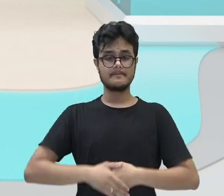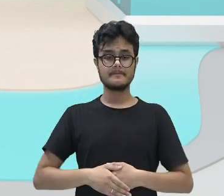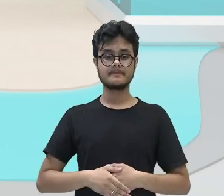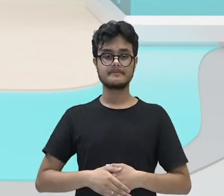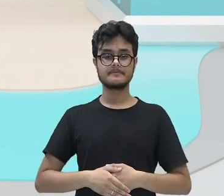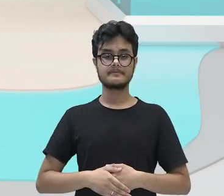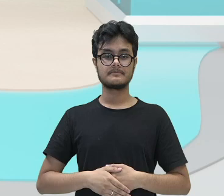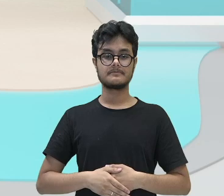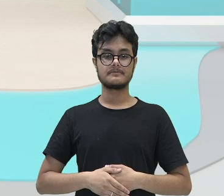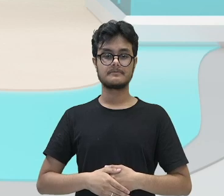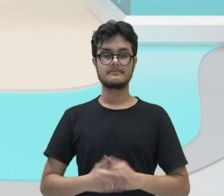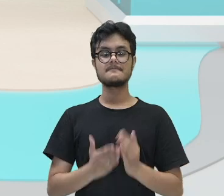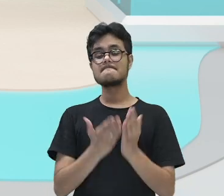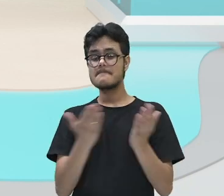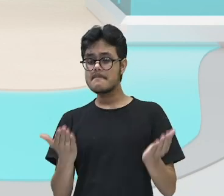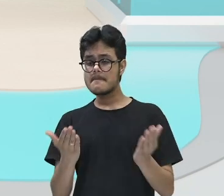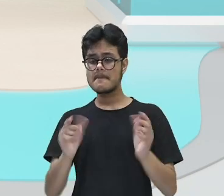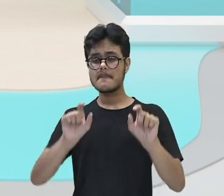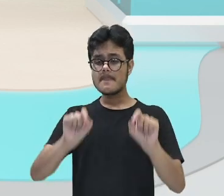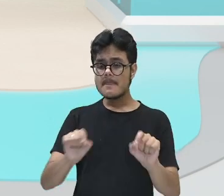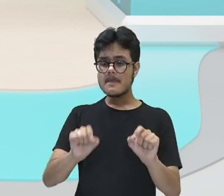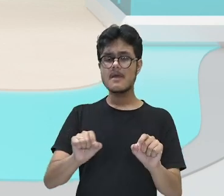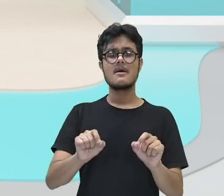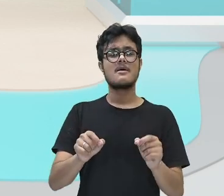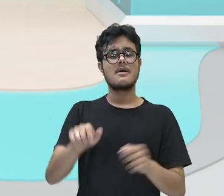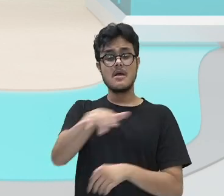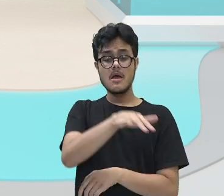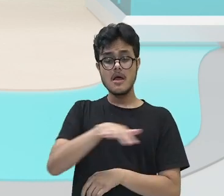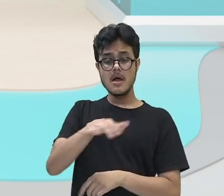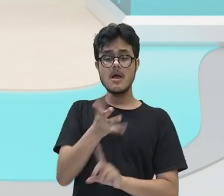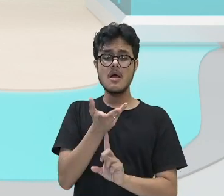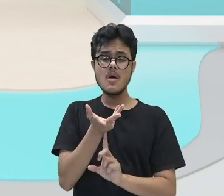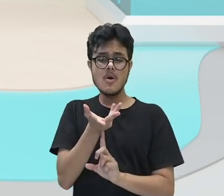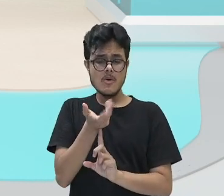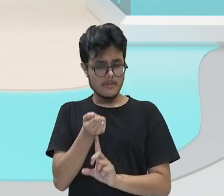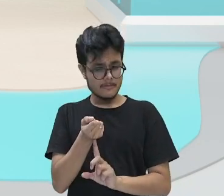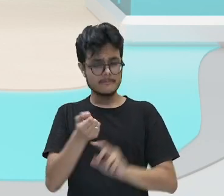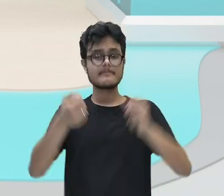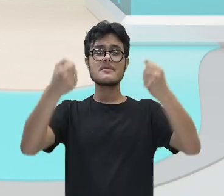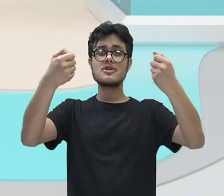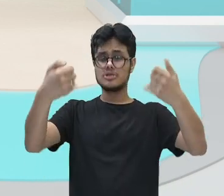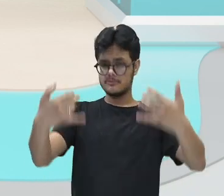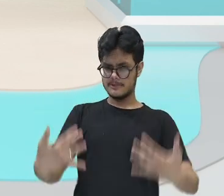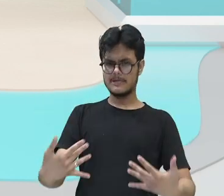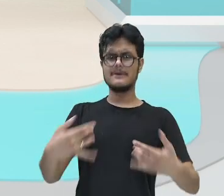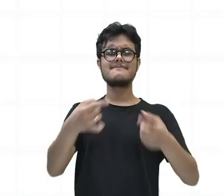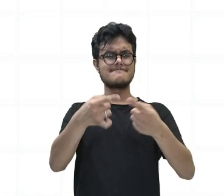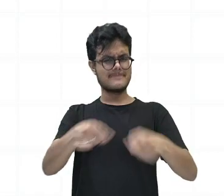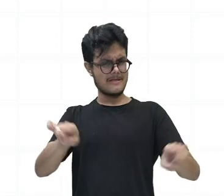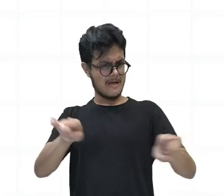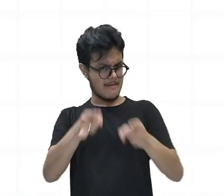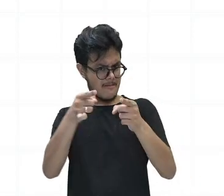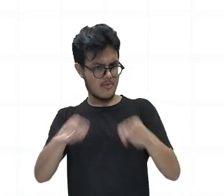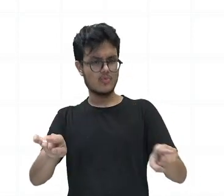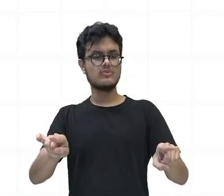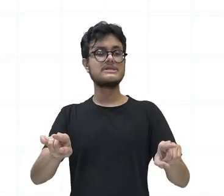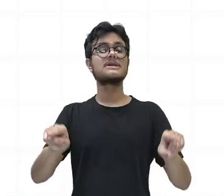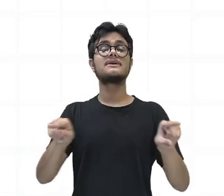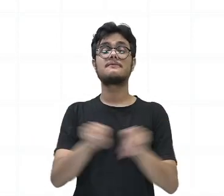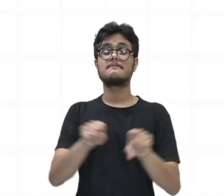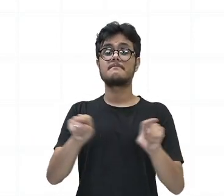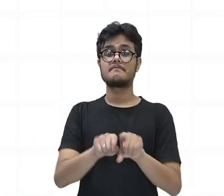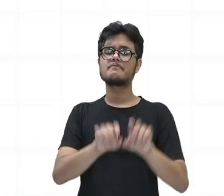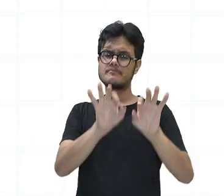musicais que nós vimos anteriormente, certo? E aí, dentro desse contexto, para envolver o mundo da arte, nós falamos